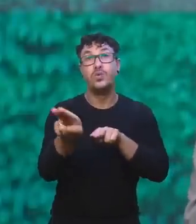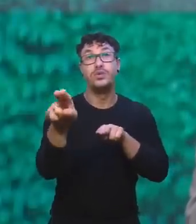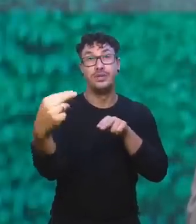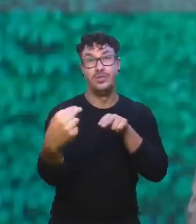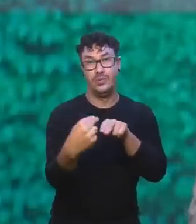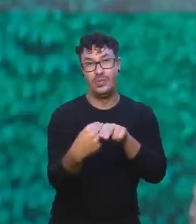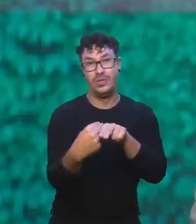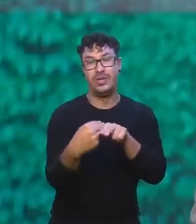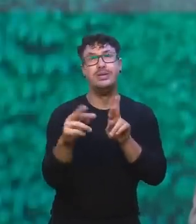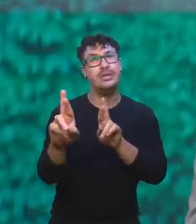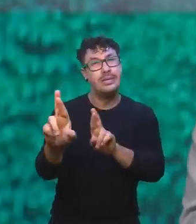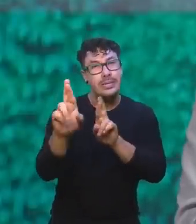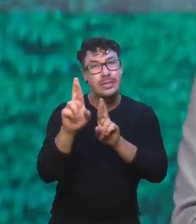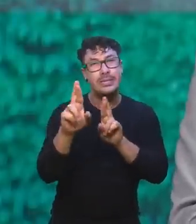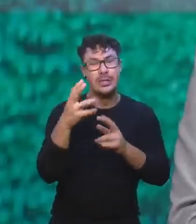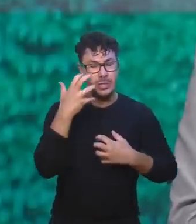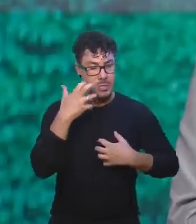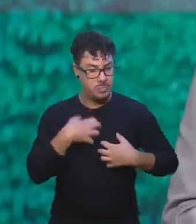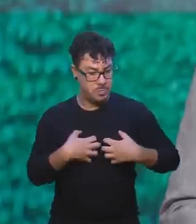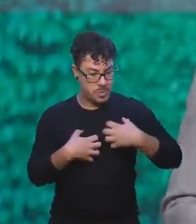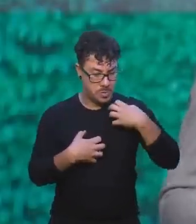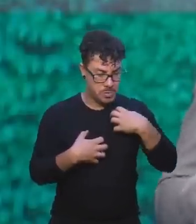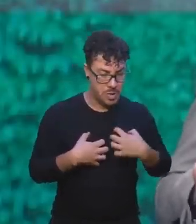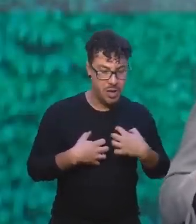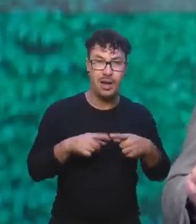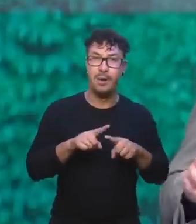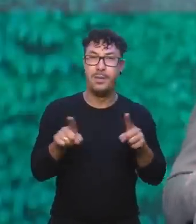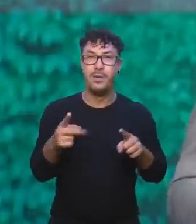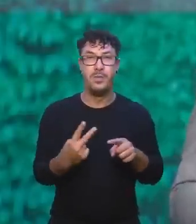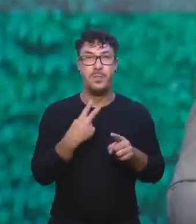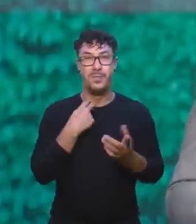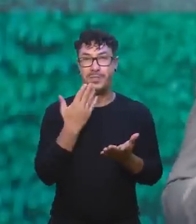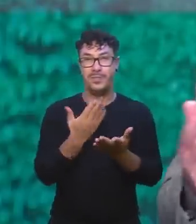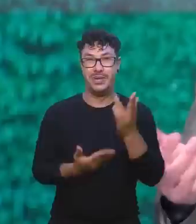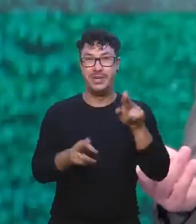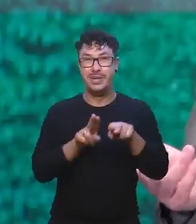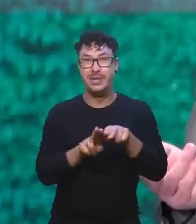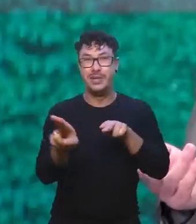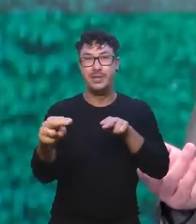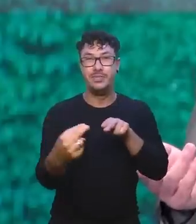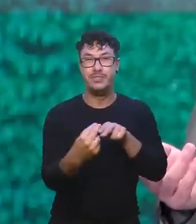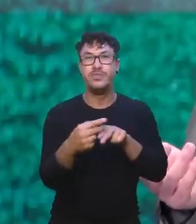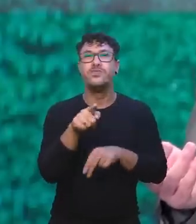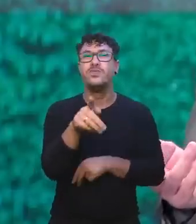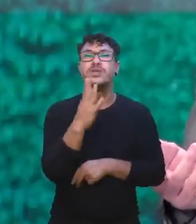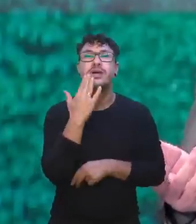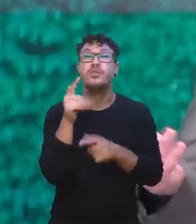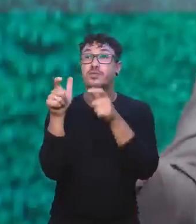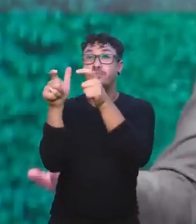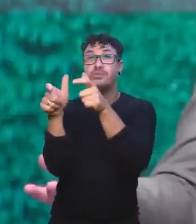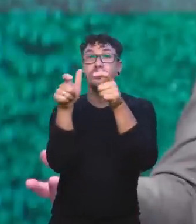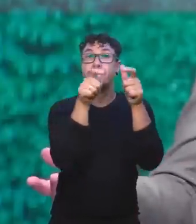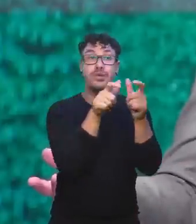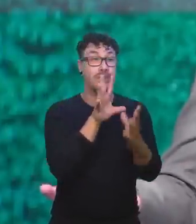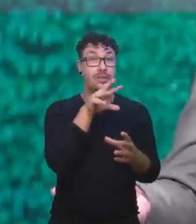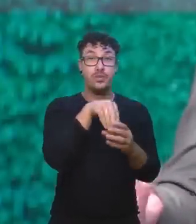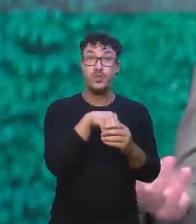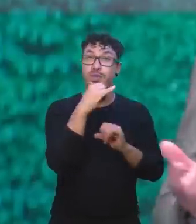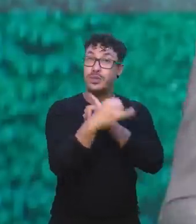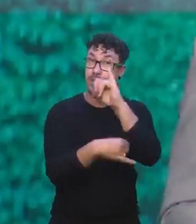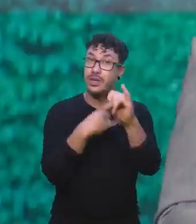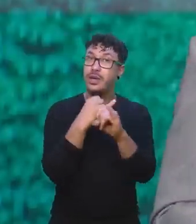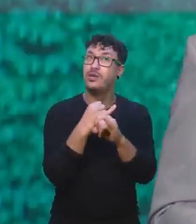de tempos de estarrecimento. Camilo cita guetos virtuais, a internet